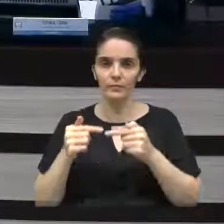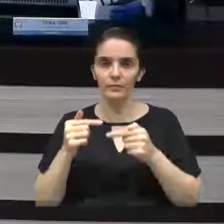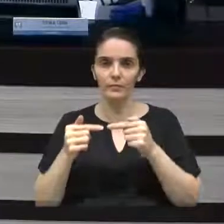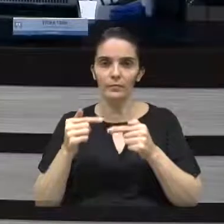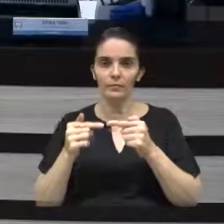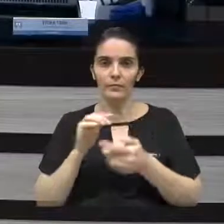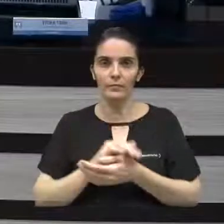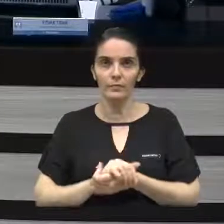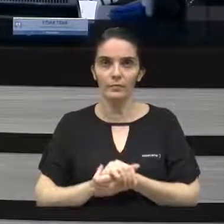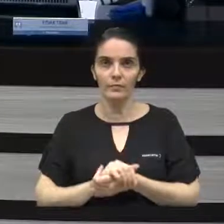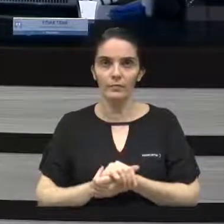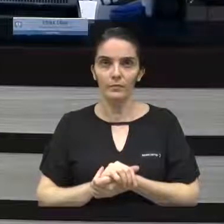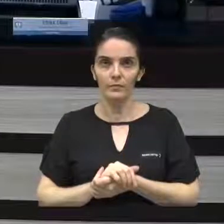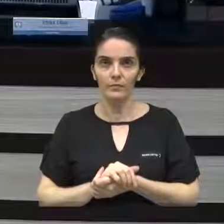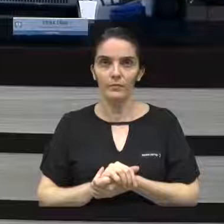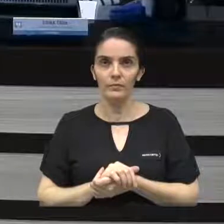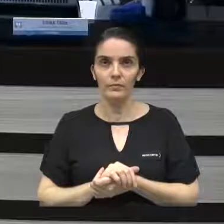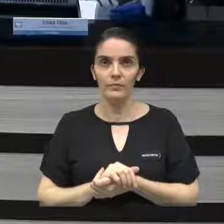discussão.